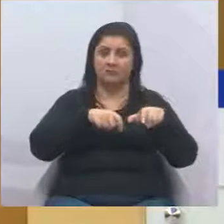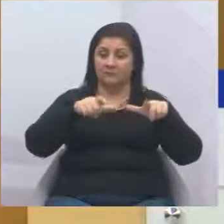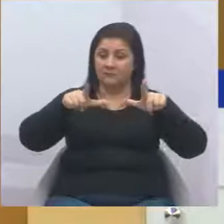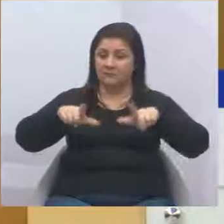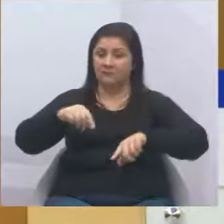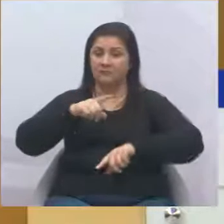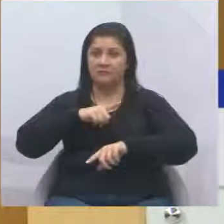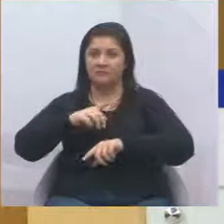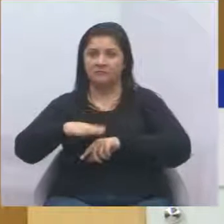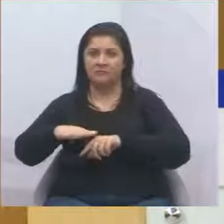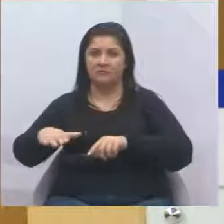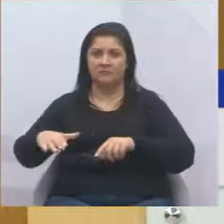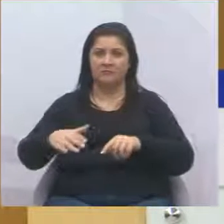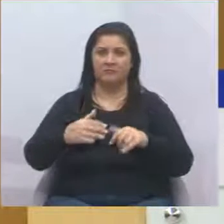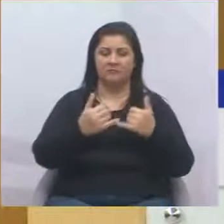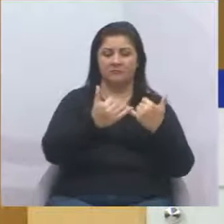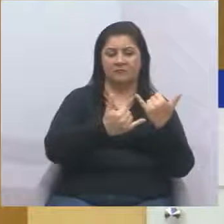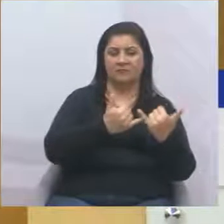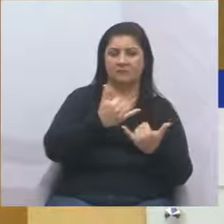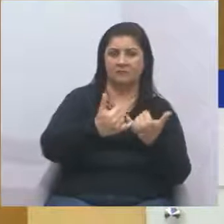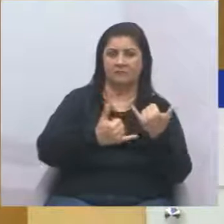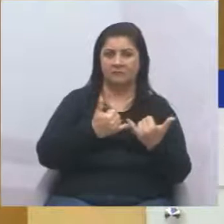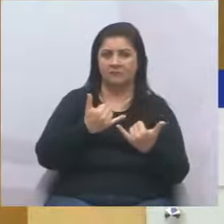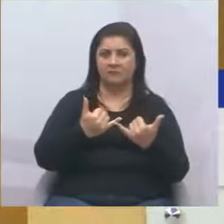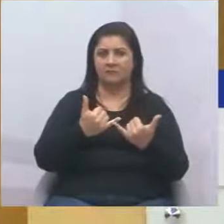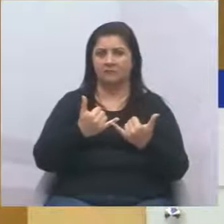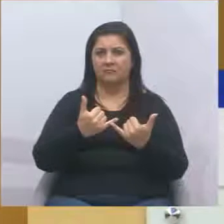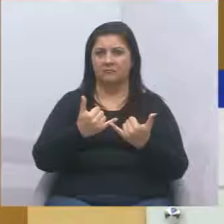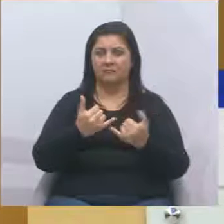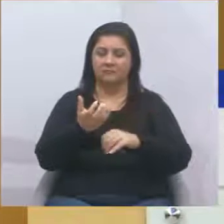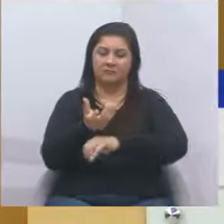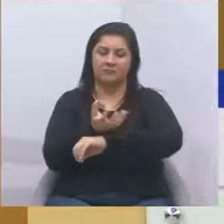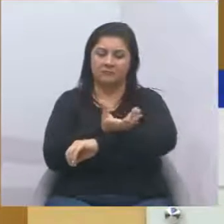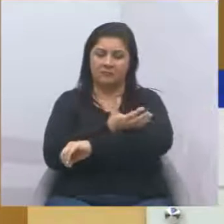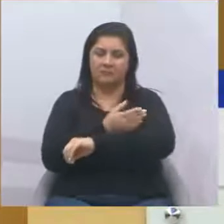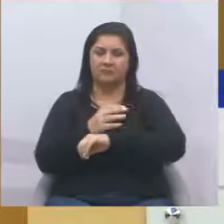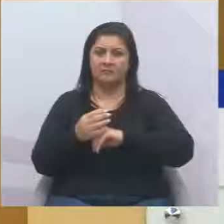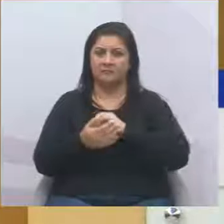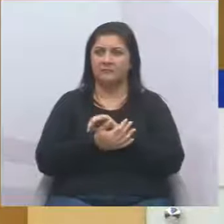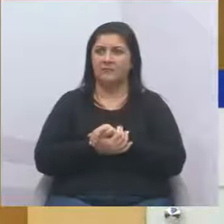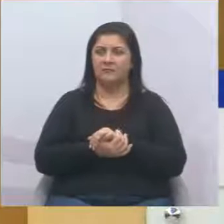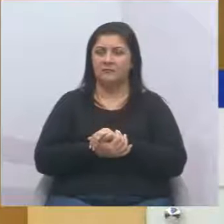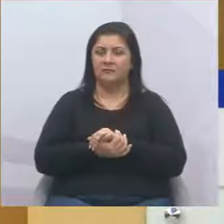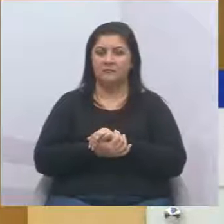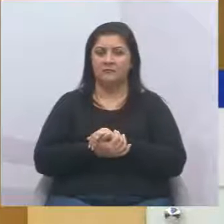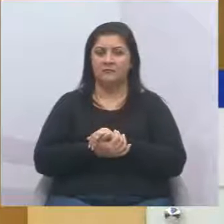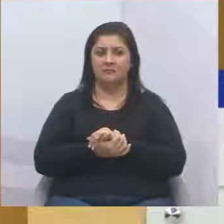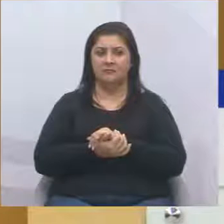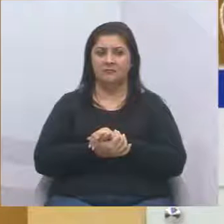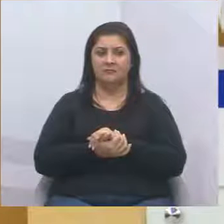crianças, como playgrounds, jardins caseiros e outros.